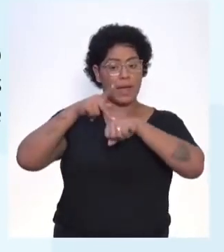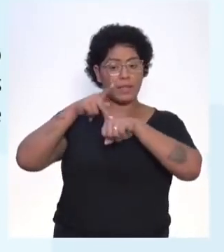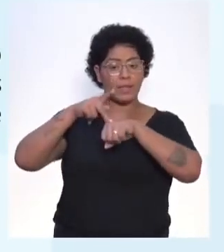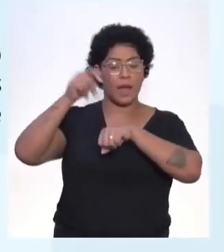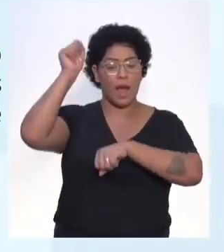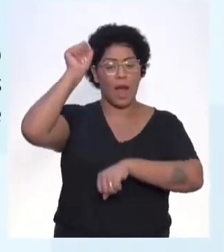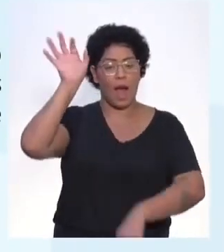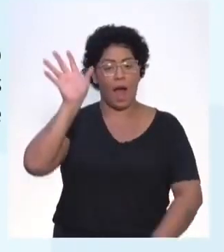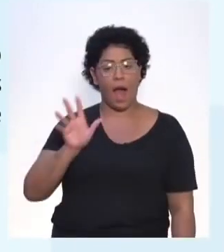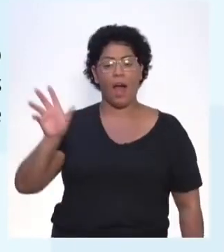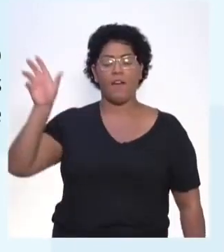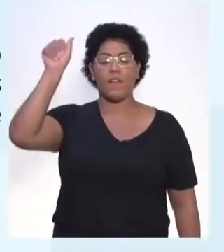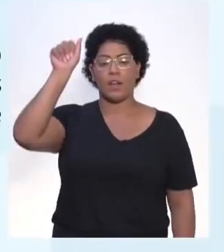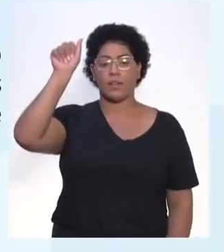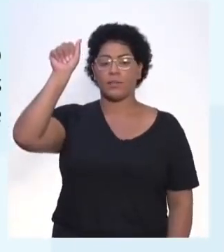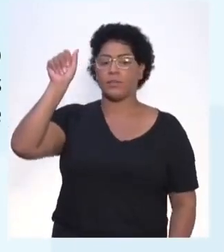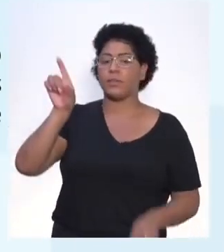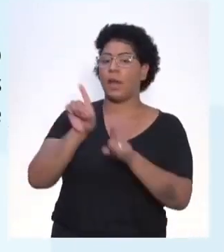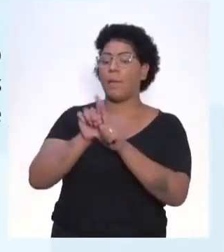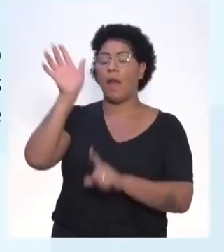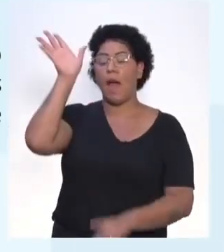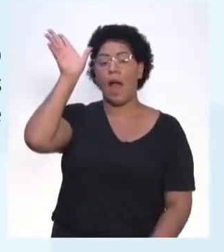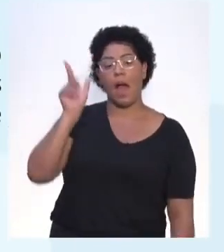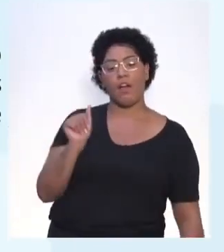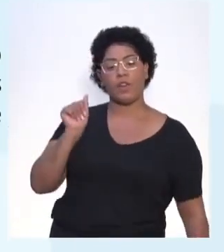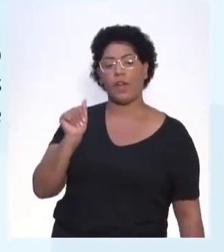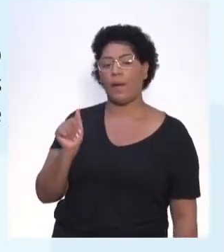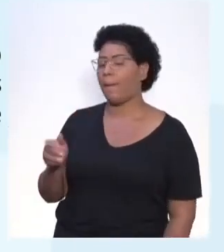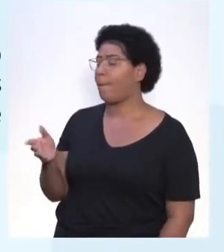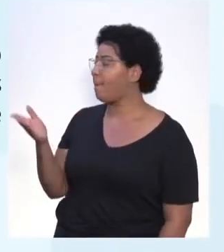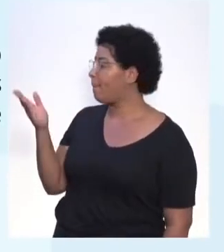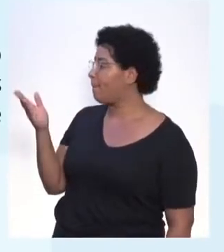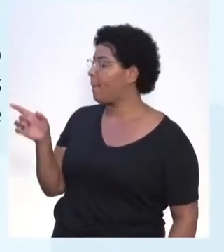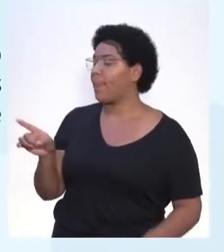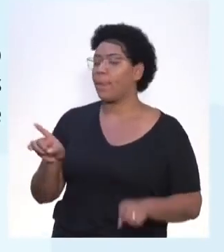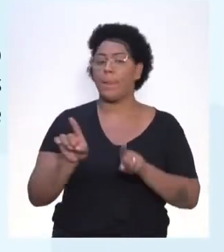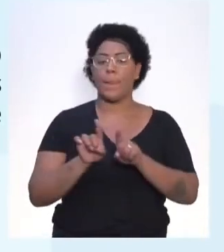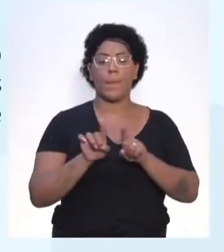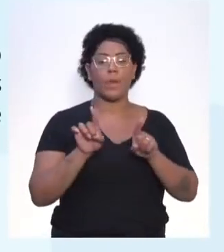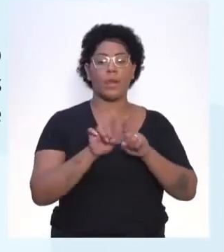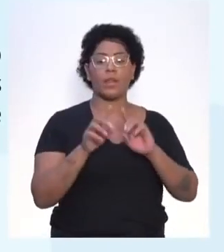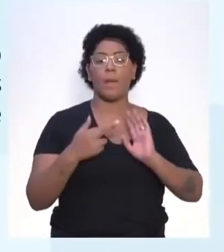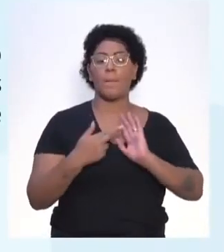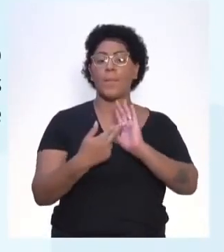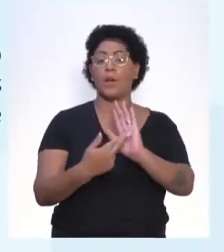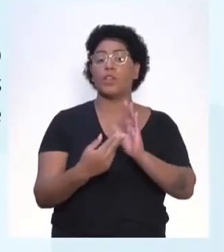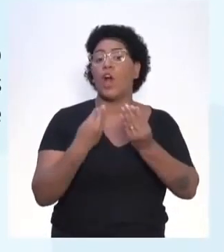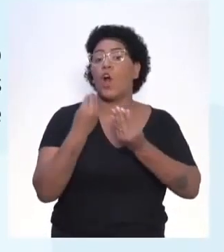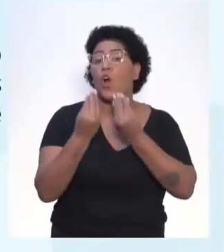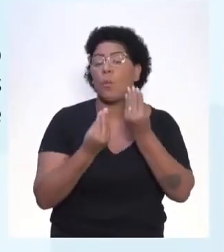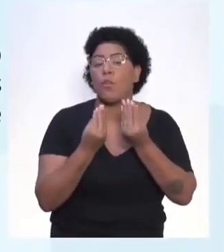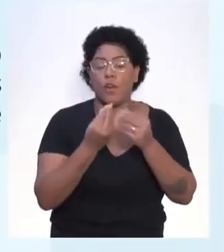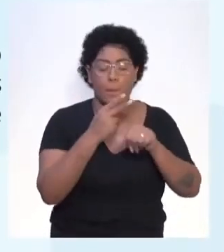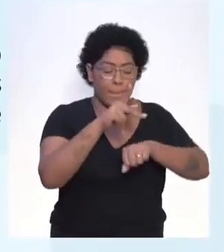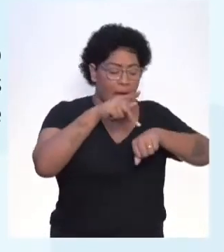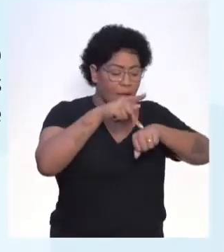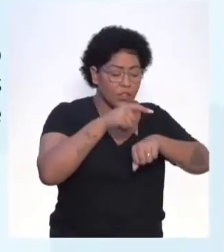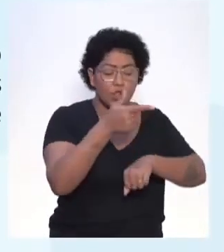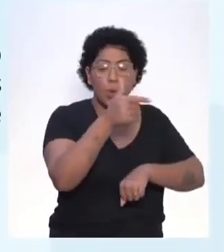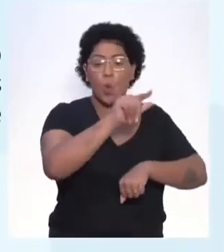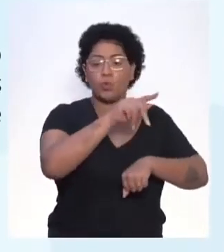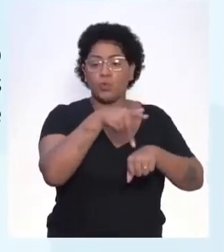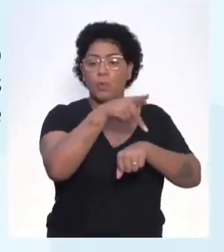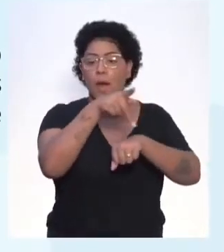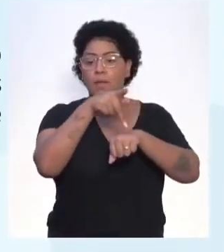asiático e as lógicas de resistência das populações locais diante das questões internacionais. Então, o